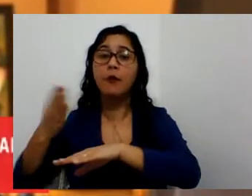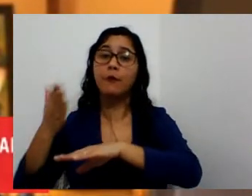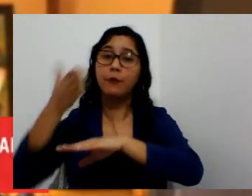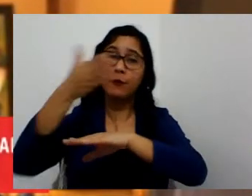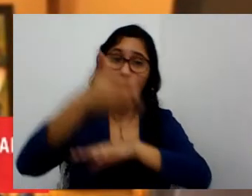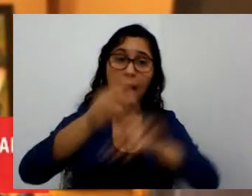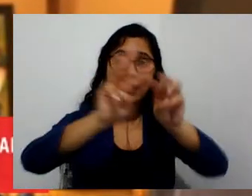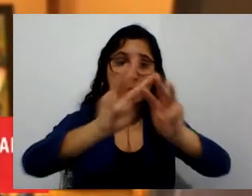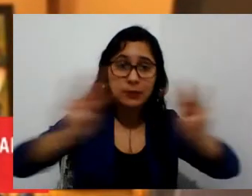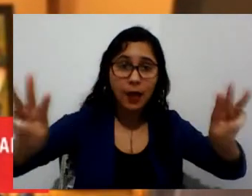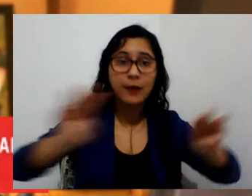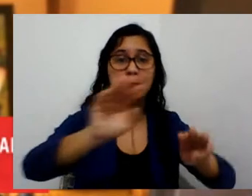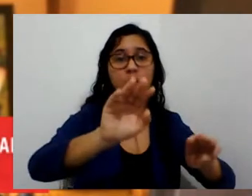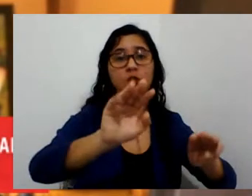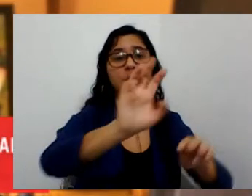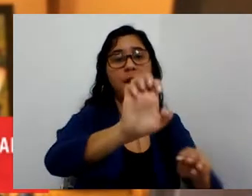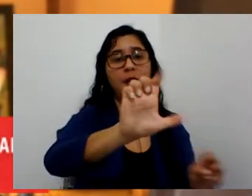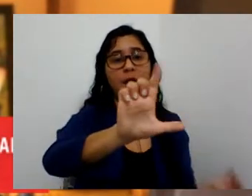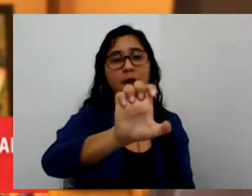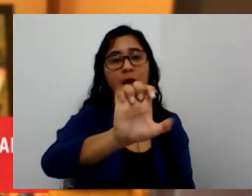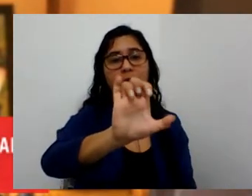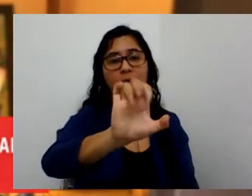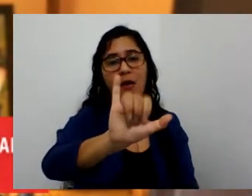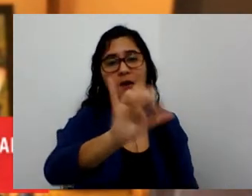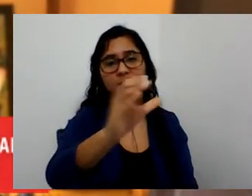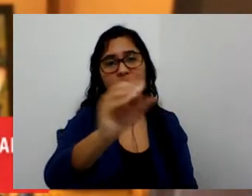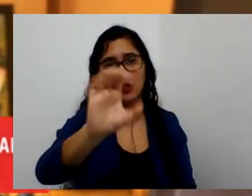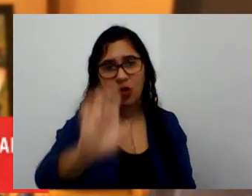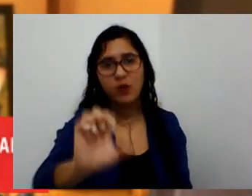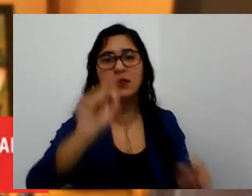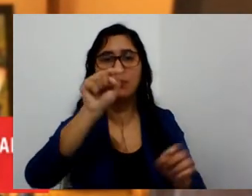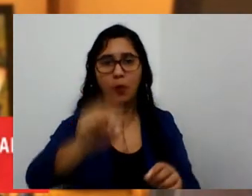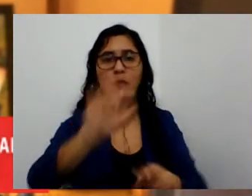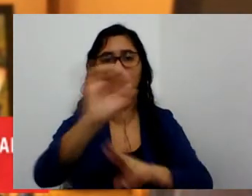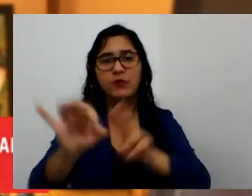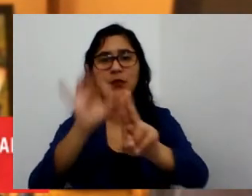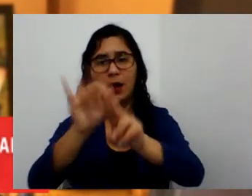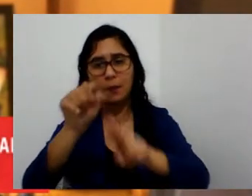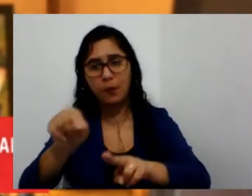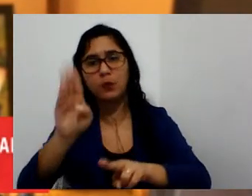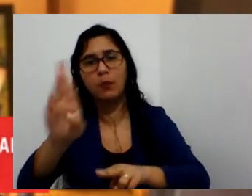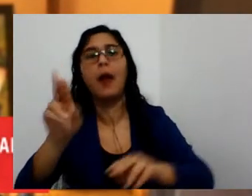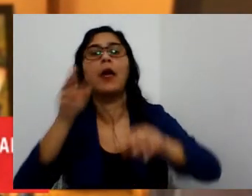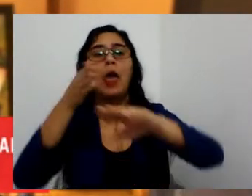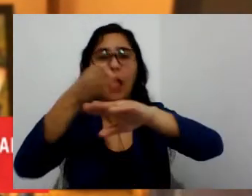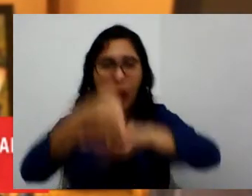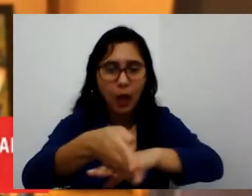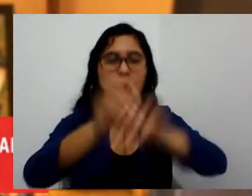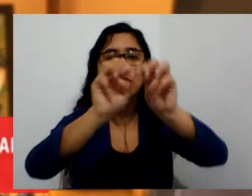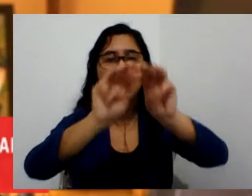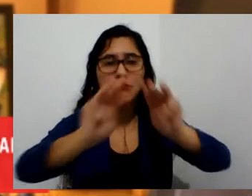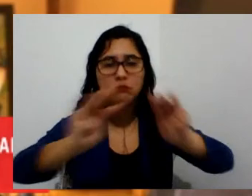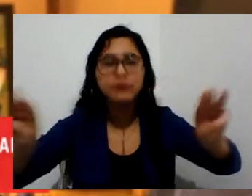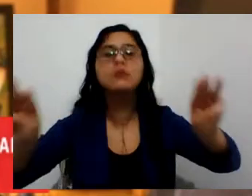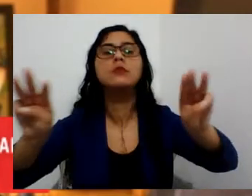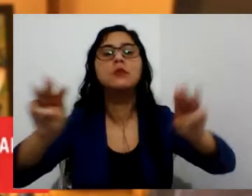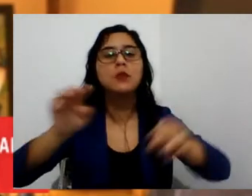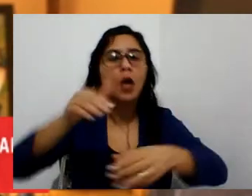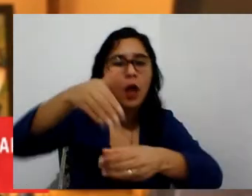site eleições.ufscar.br para terem o acesso às urnas de votação de maneira